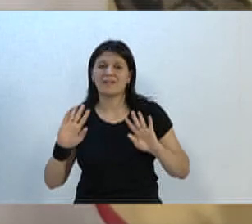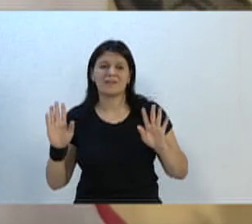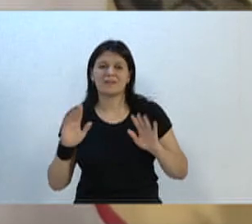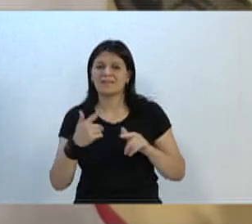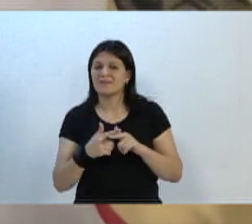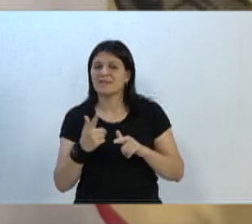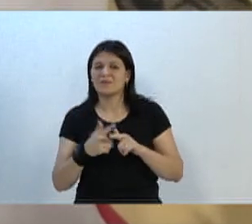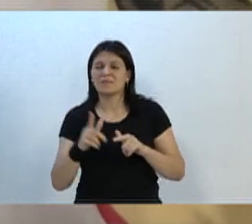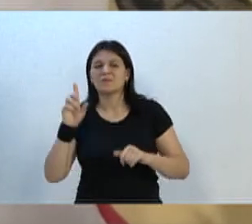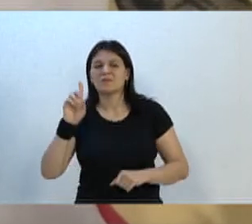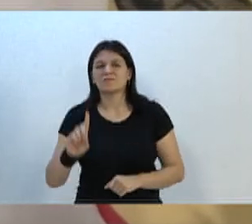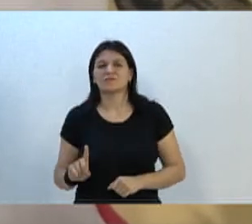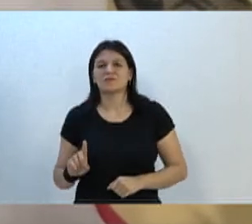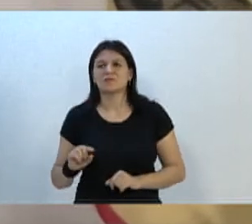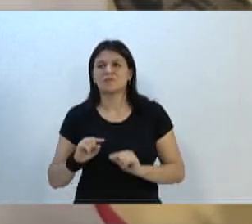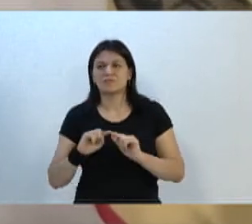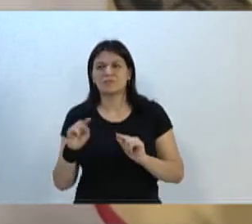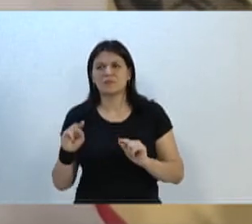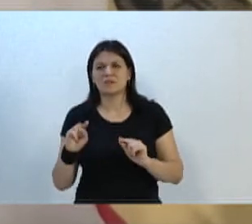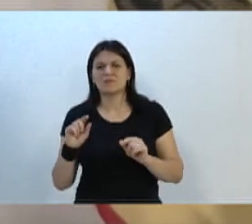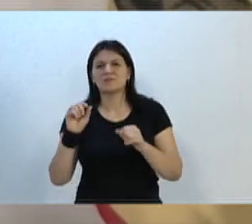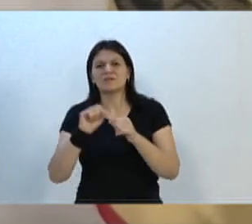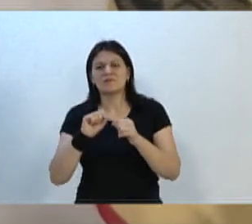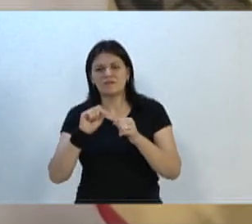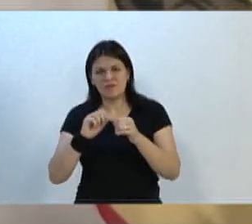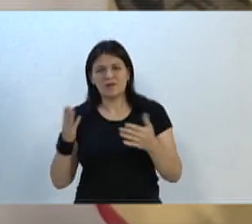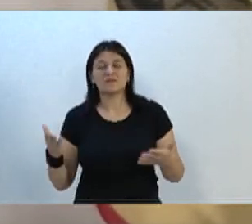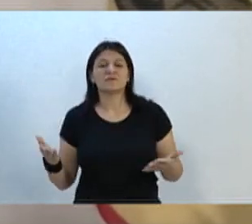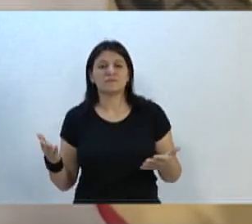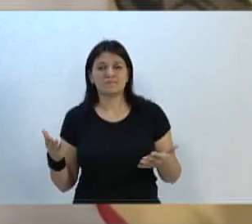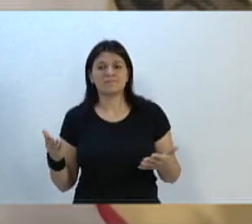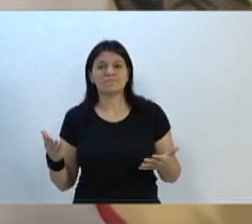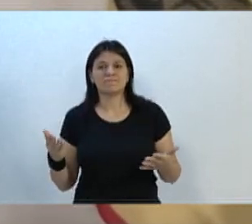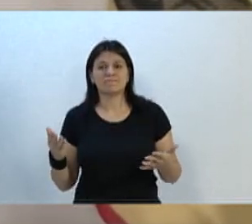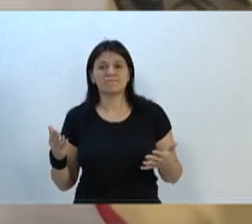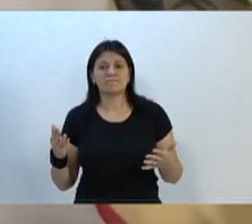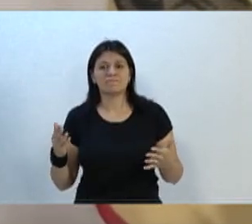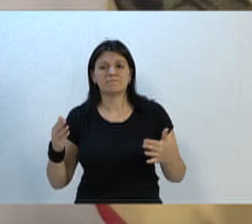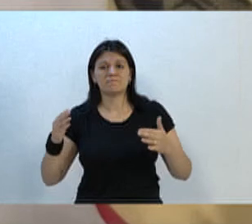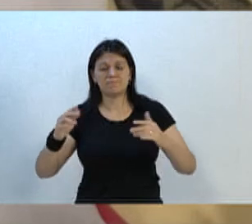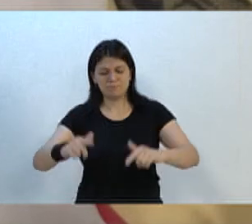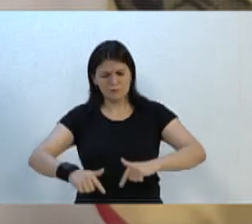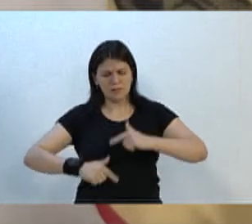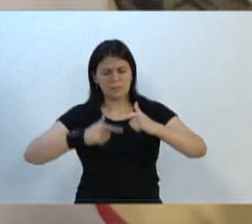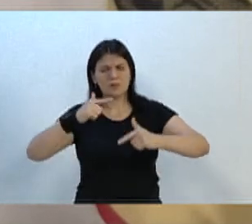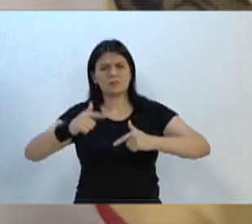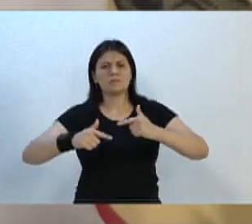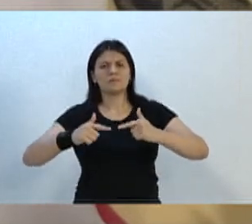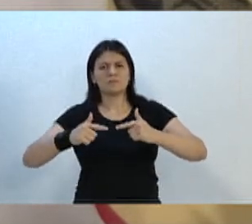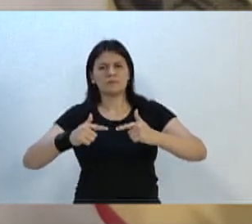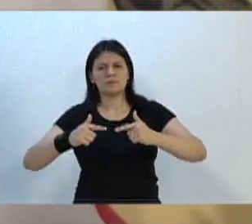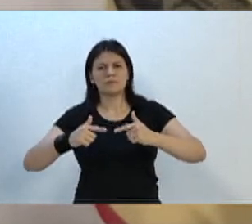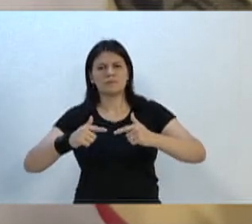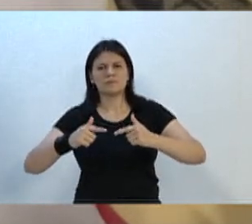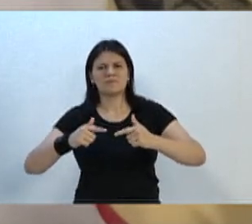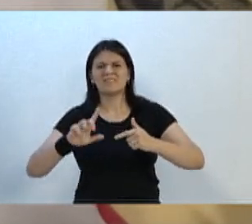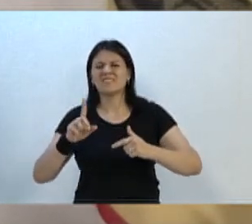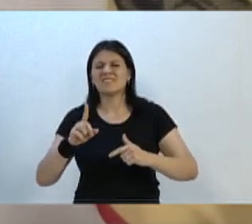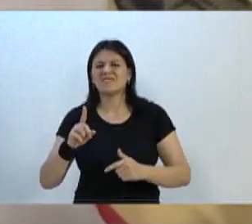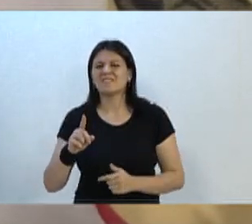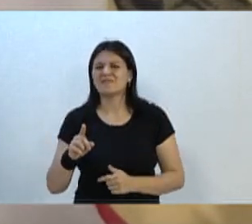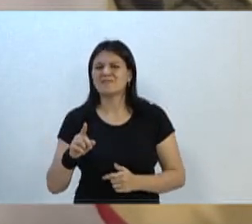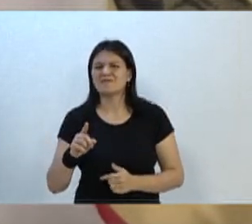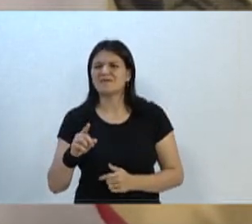é um direito mas o faça em cima de posição em cima de trabalho não vem comprar vata